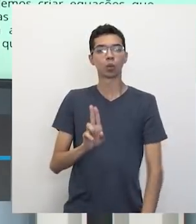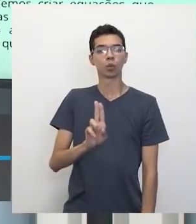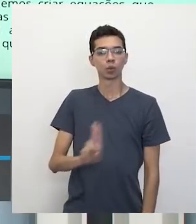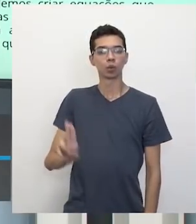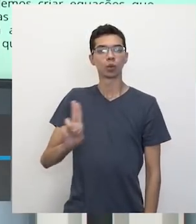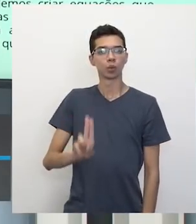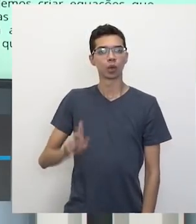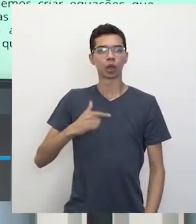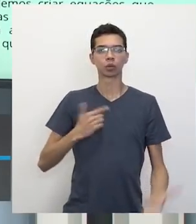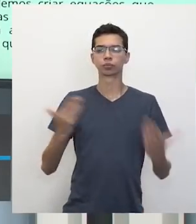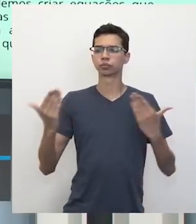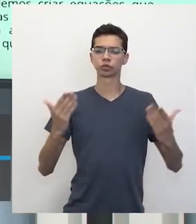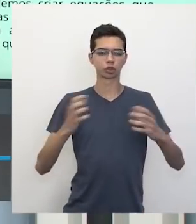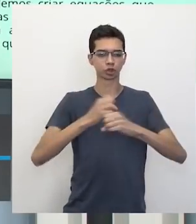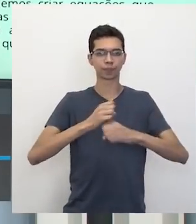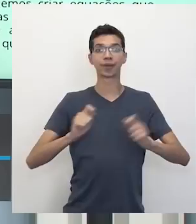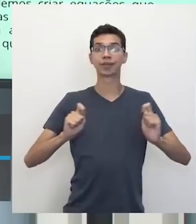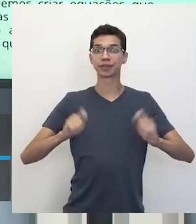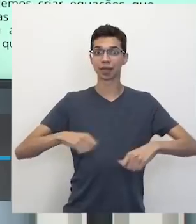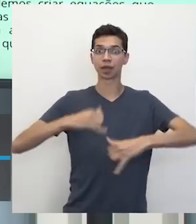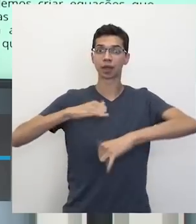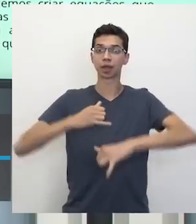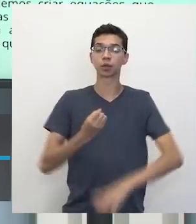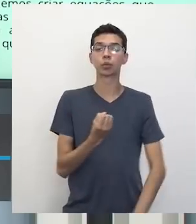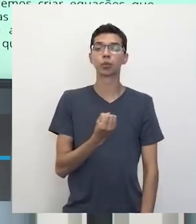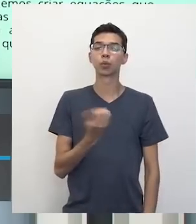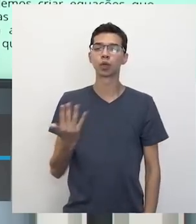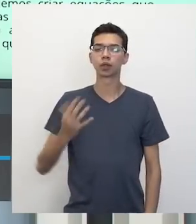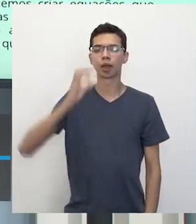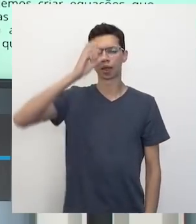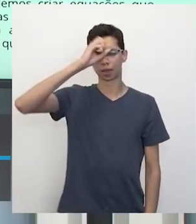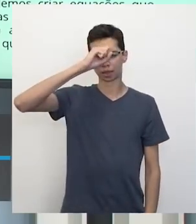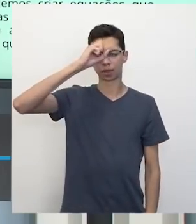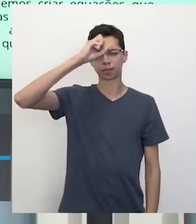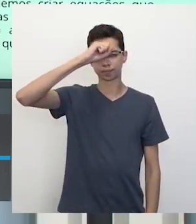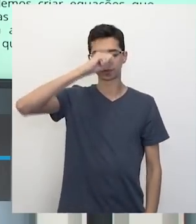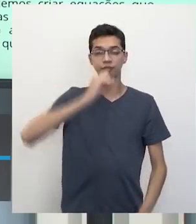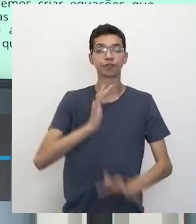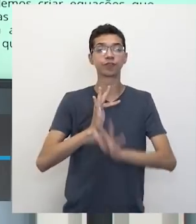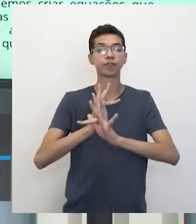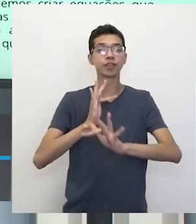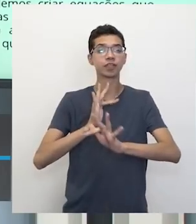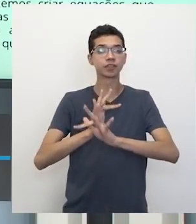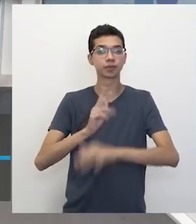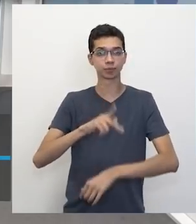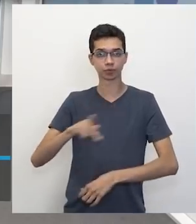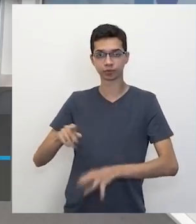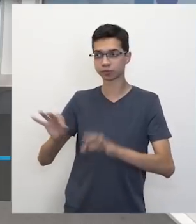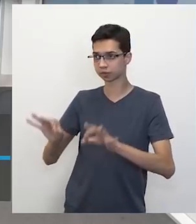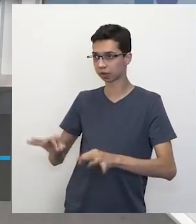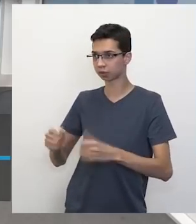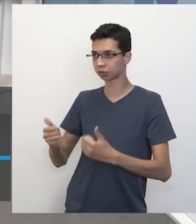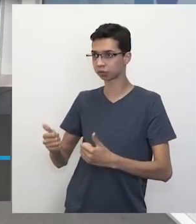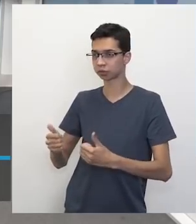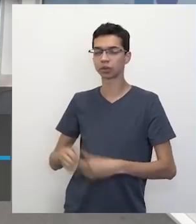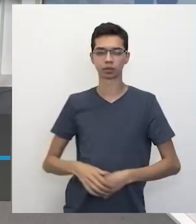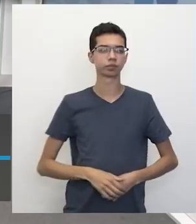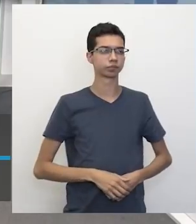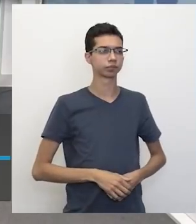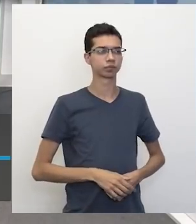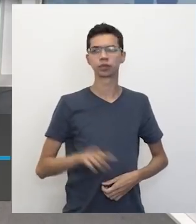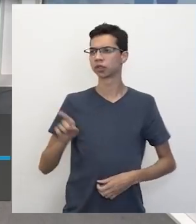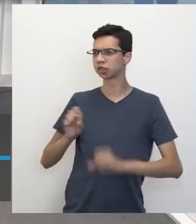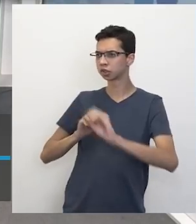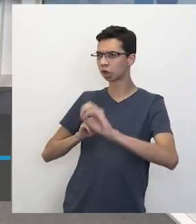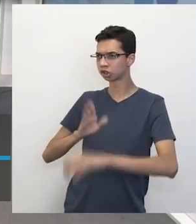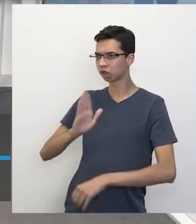posso calcular a energia. Isso a gente aprende mais em física, né, professor? Ah, sim. Você já ensinou para eles, professor? Bom,